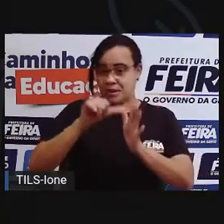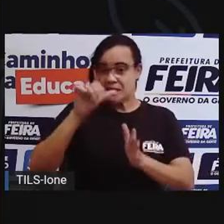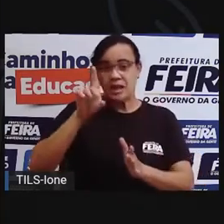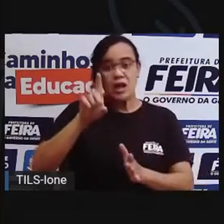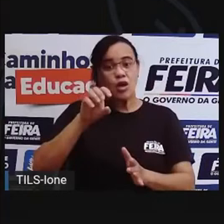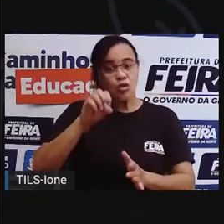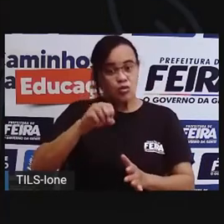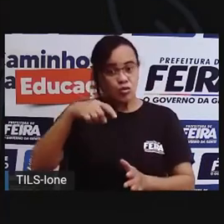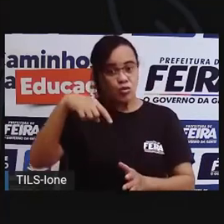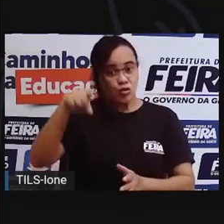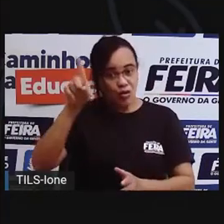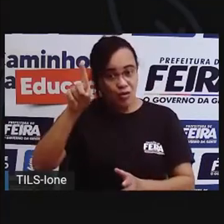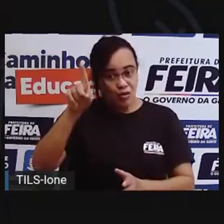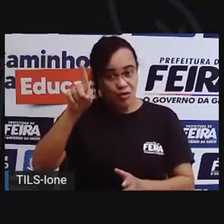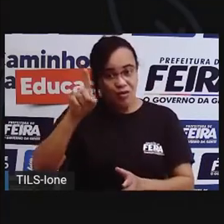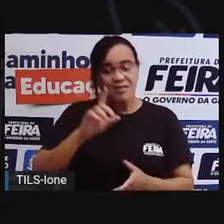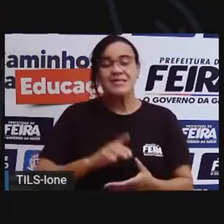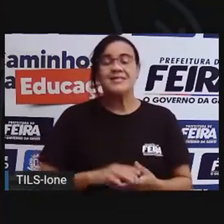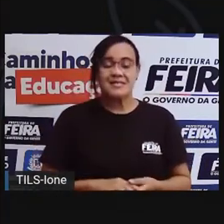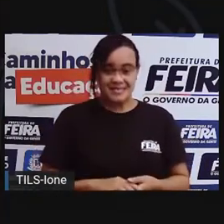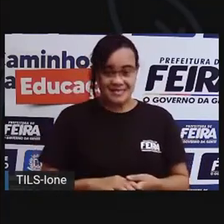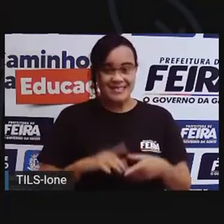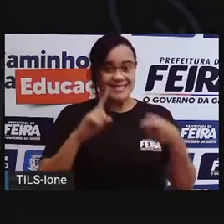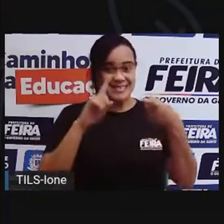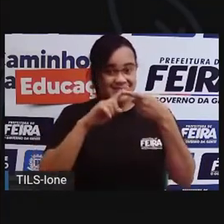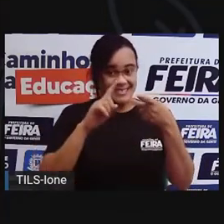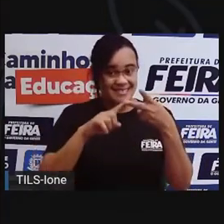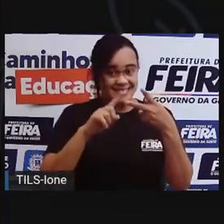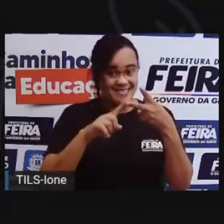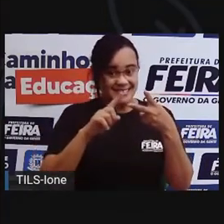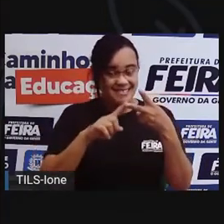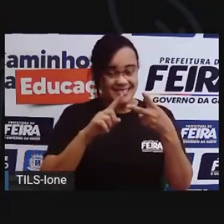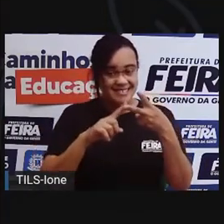Dó. Dó!